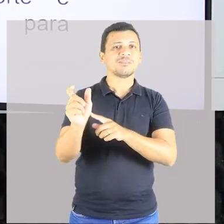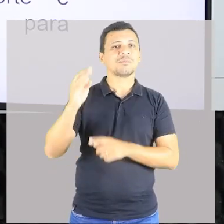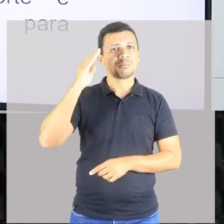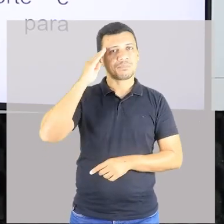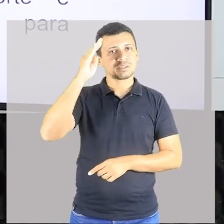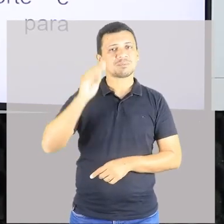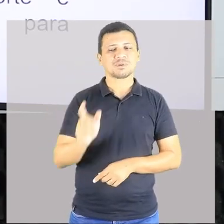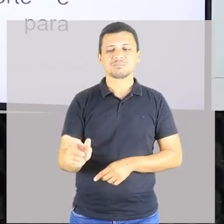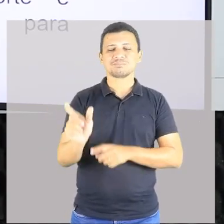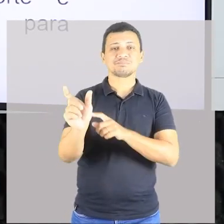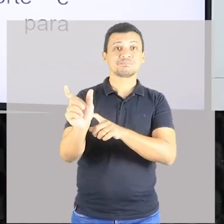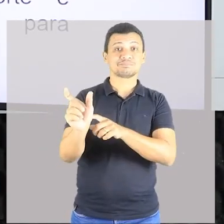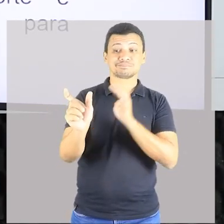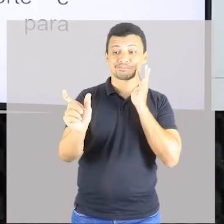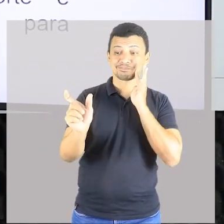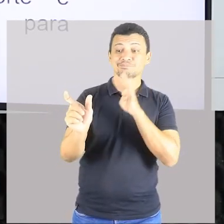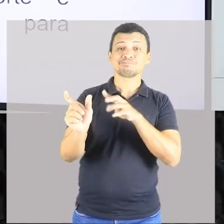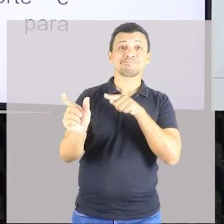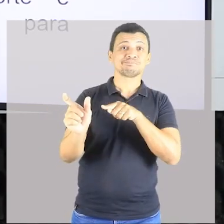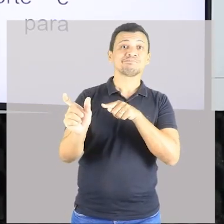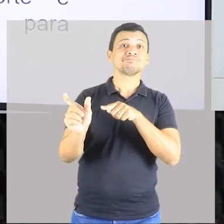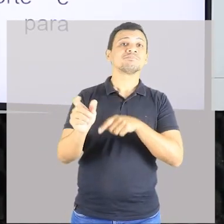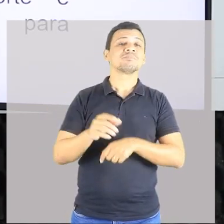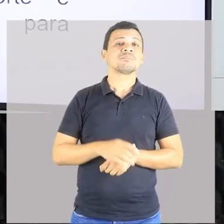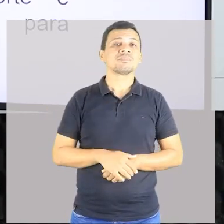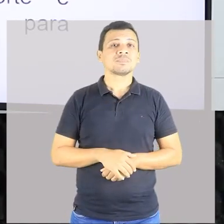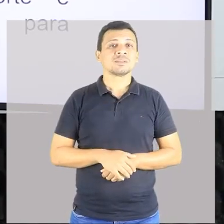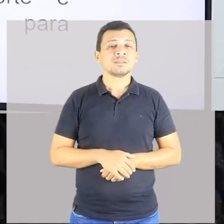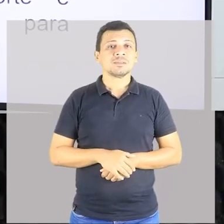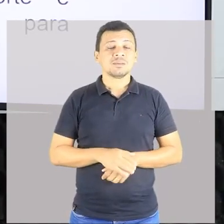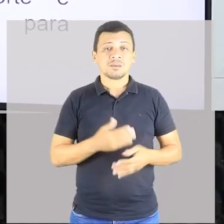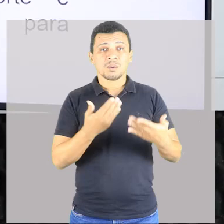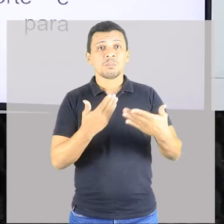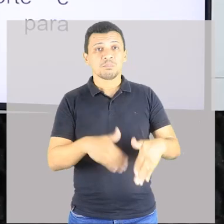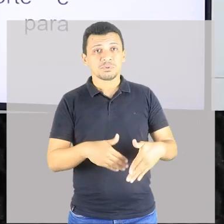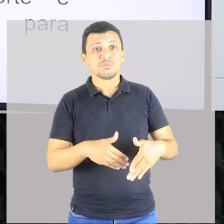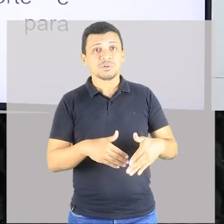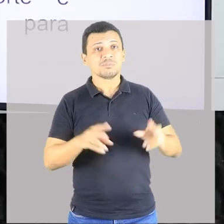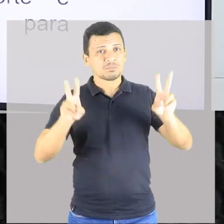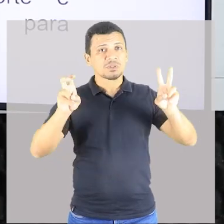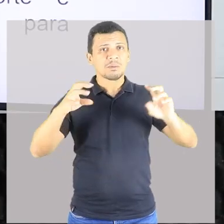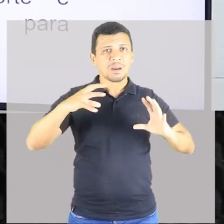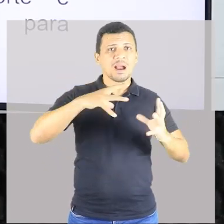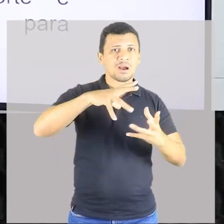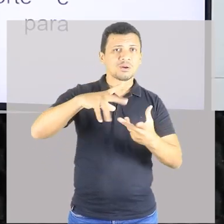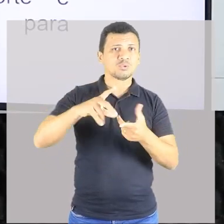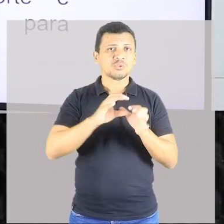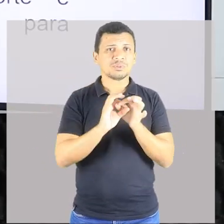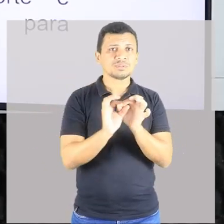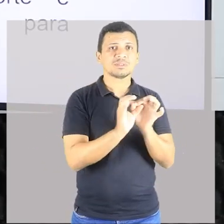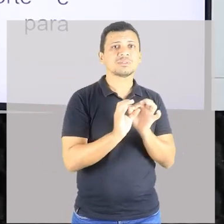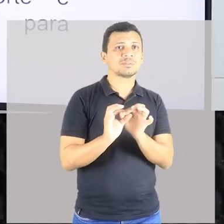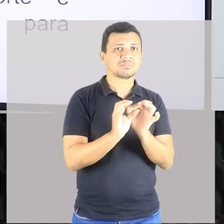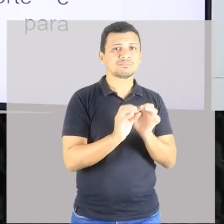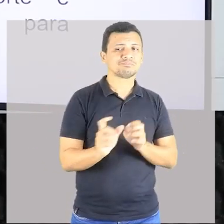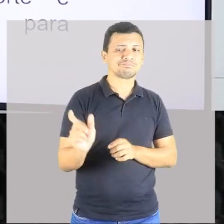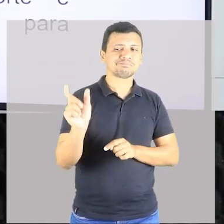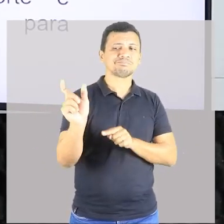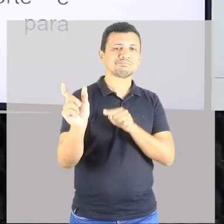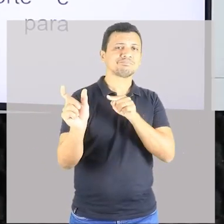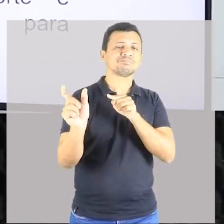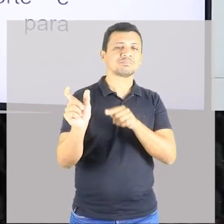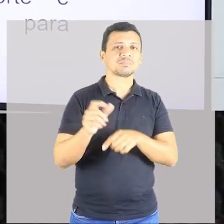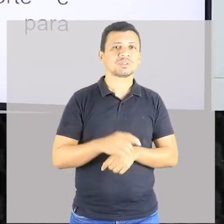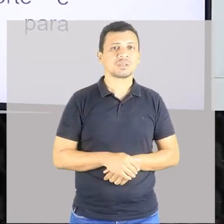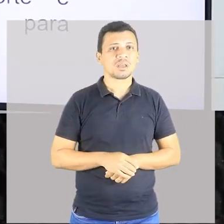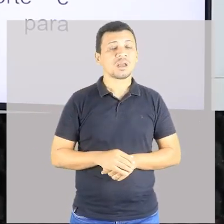ti. Atenção, que as provas de globalização, elas gostam muito de se amparar neste processo.